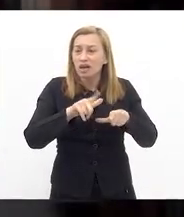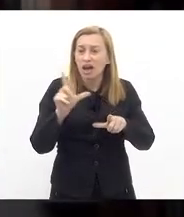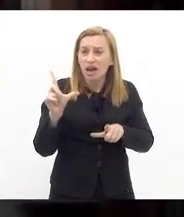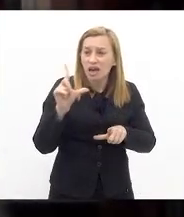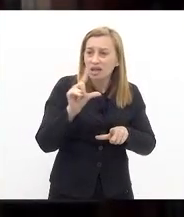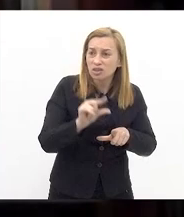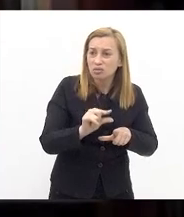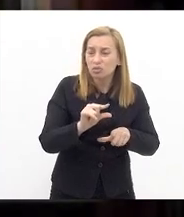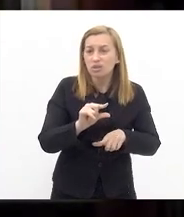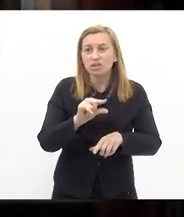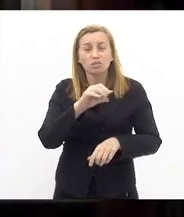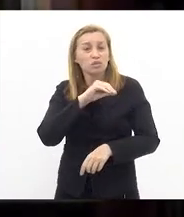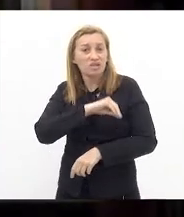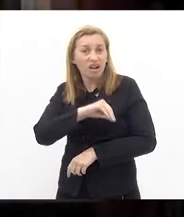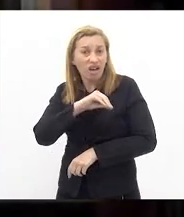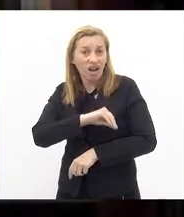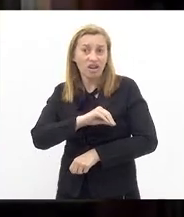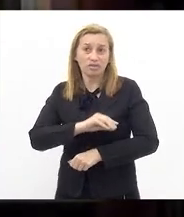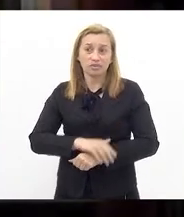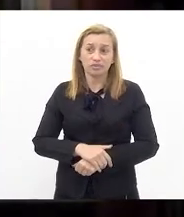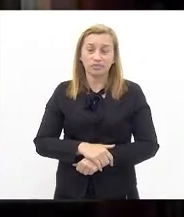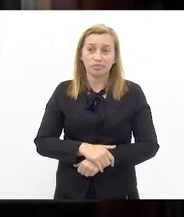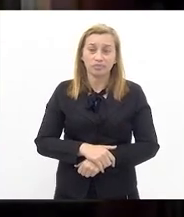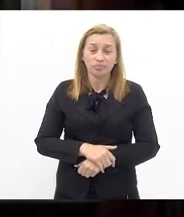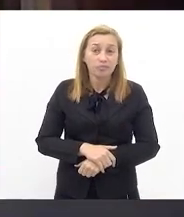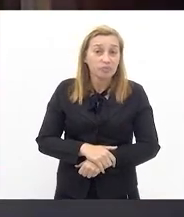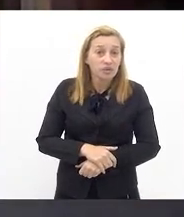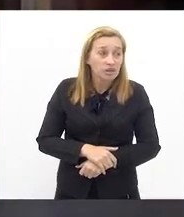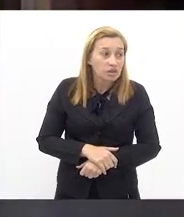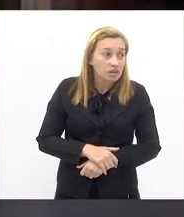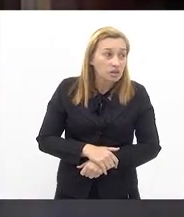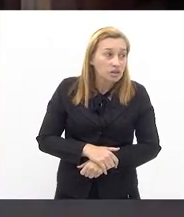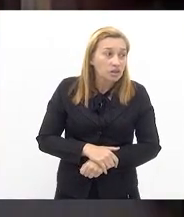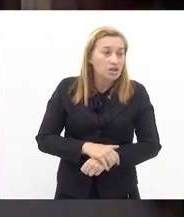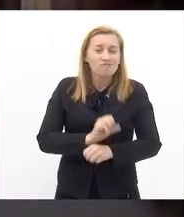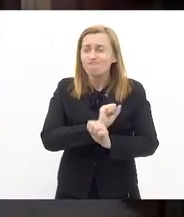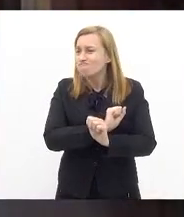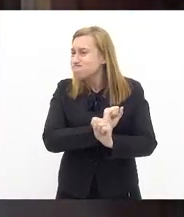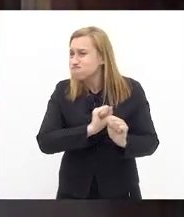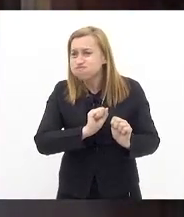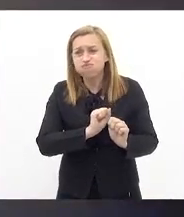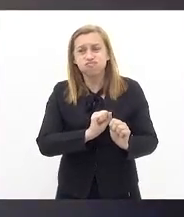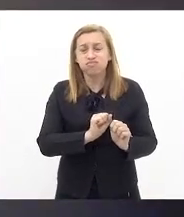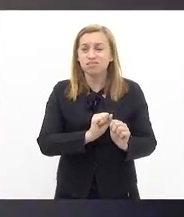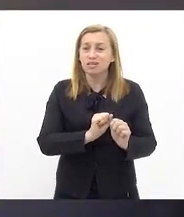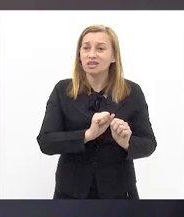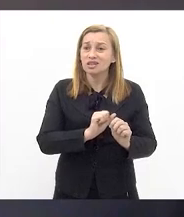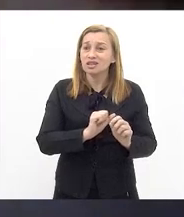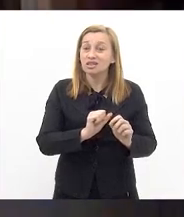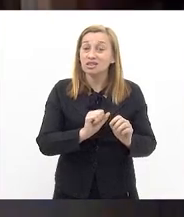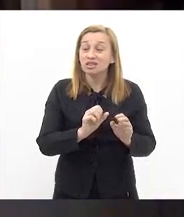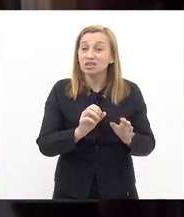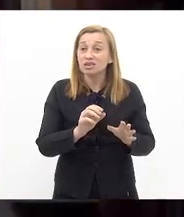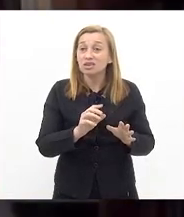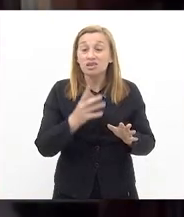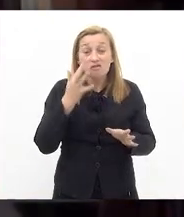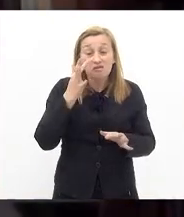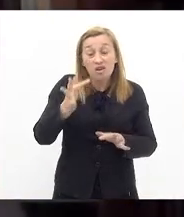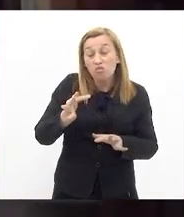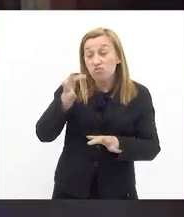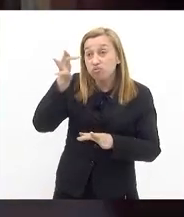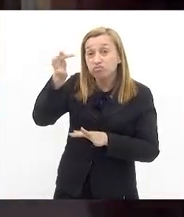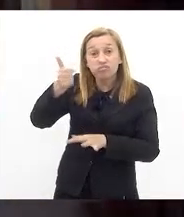dos salários, é a não possibilidade de se vislumbrar um futuro